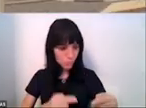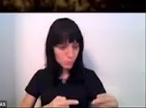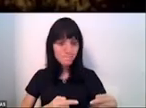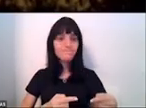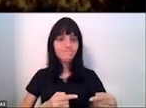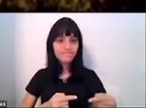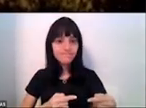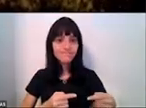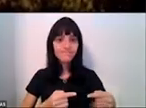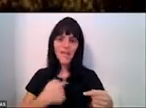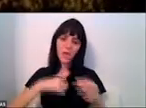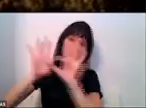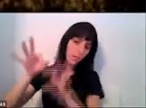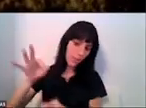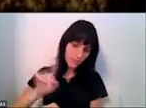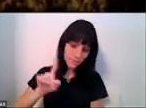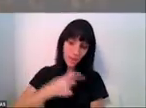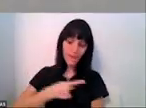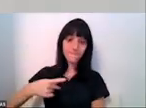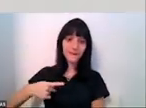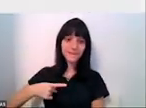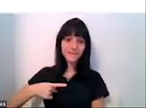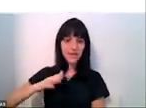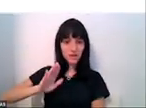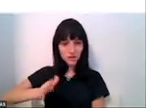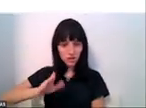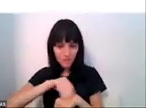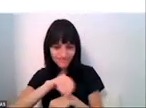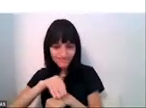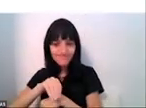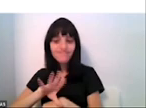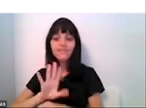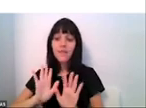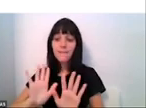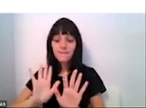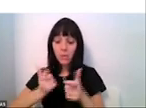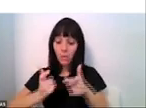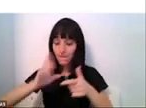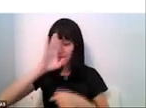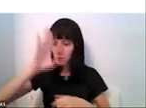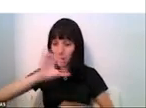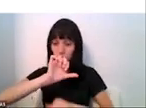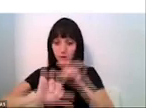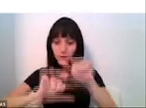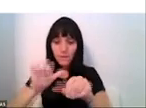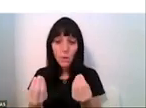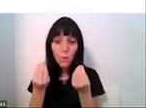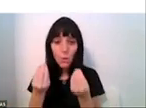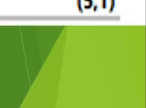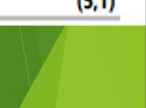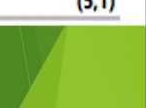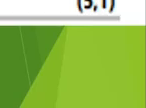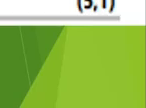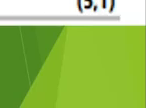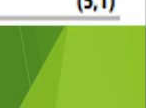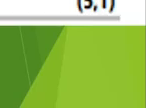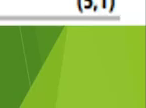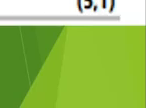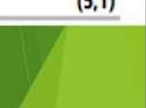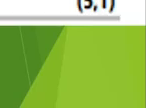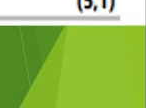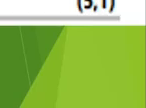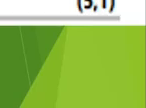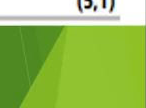em 2022. Movida a futuro. Copel. Pura energia. Nos destaques do primeiro